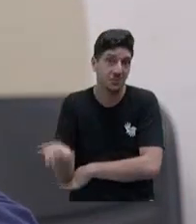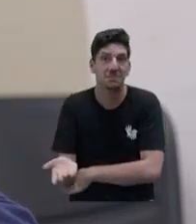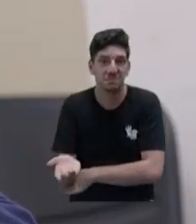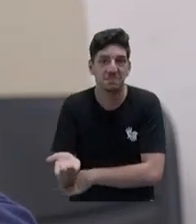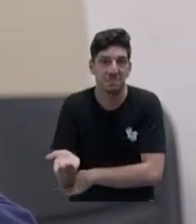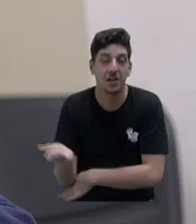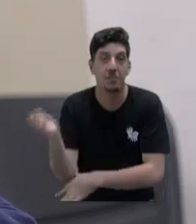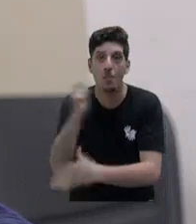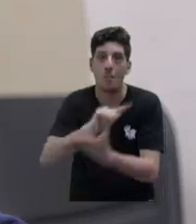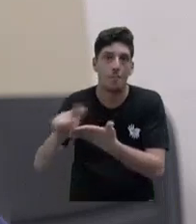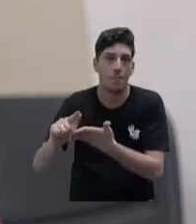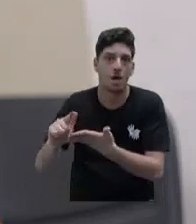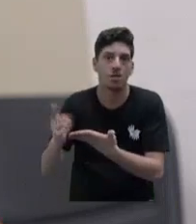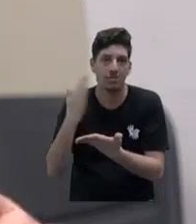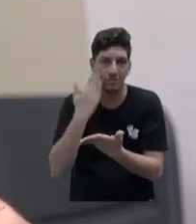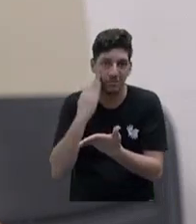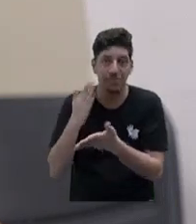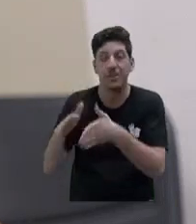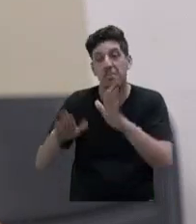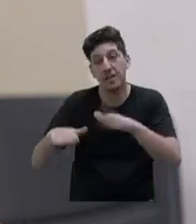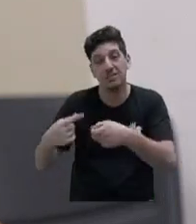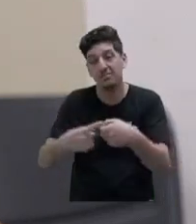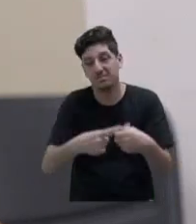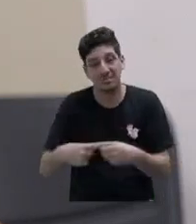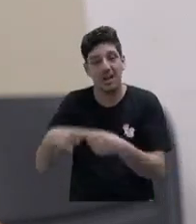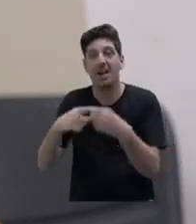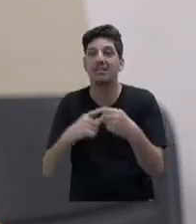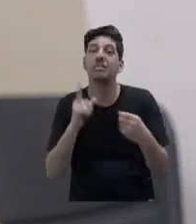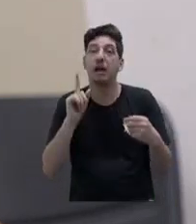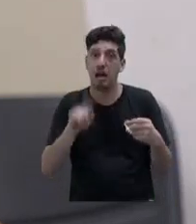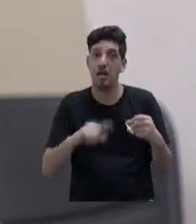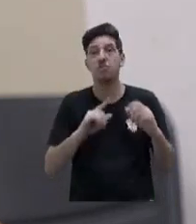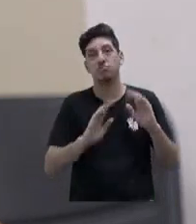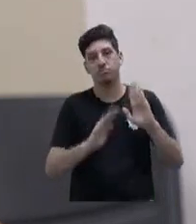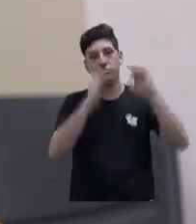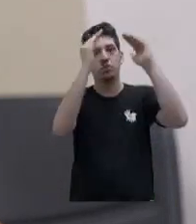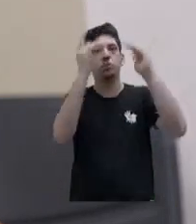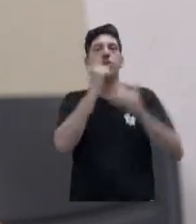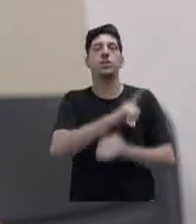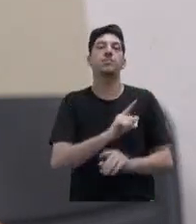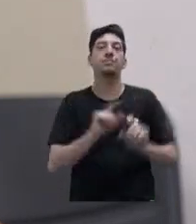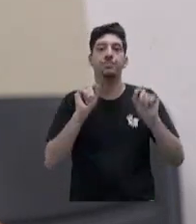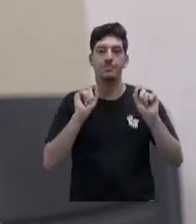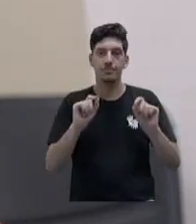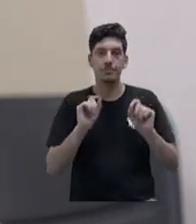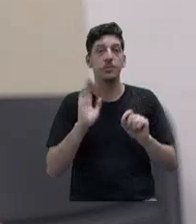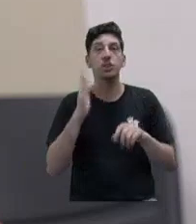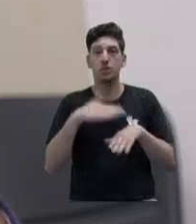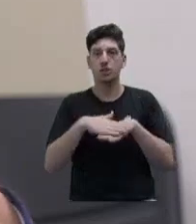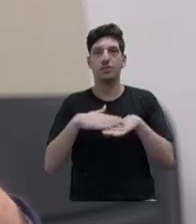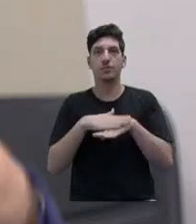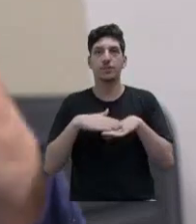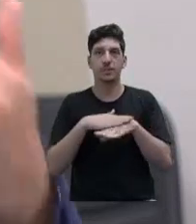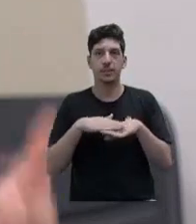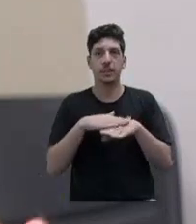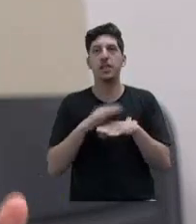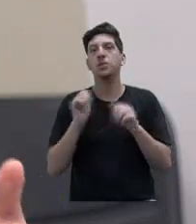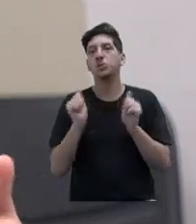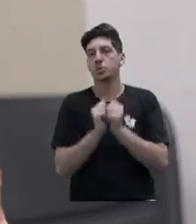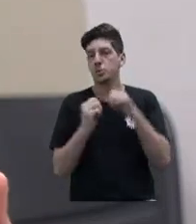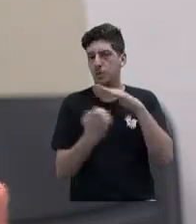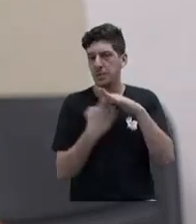dependendo do município. Então, isso é outro avanço que vai fazer com que... E eu tenho uma conversa com a Vale, com